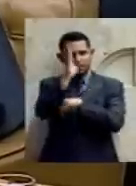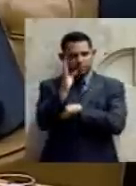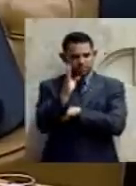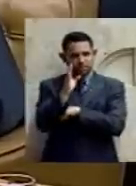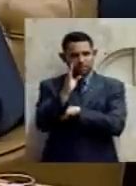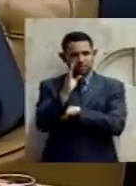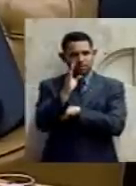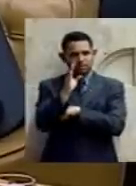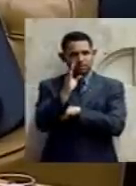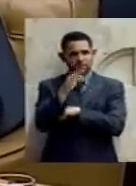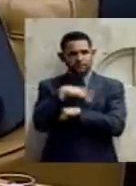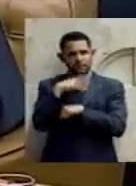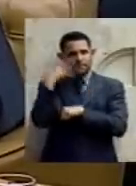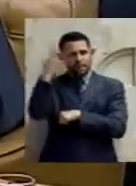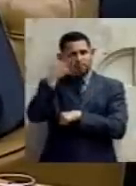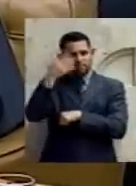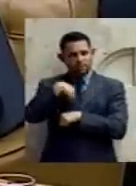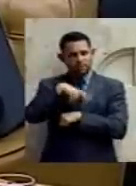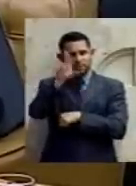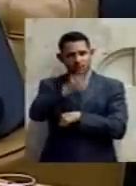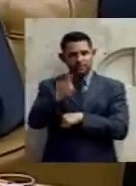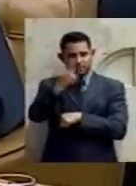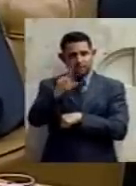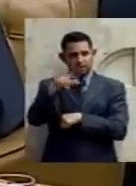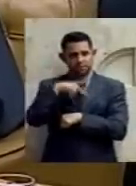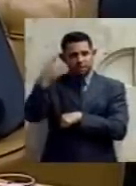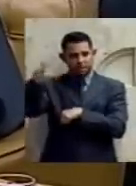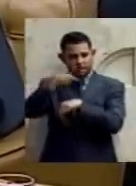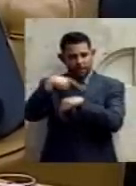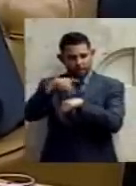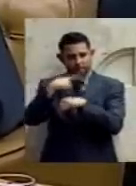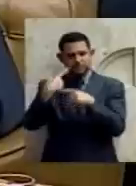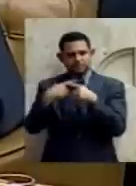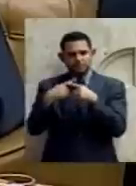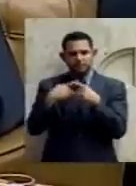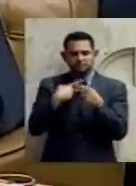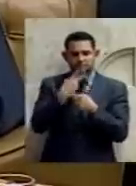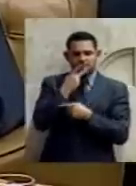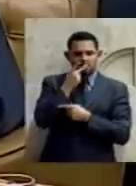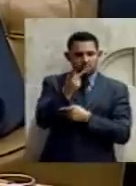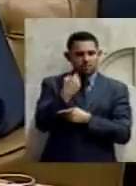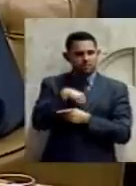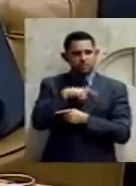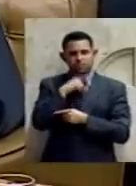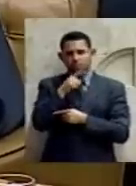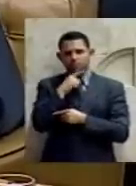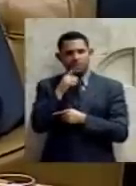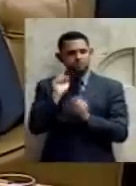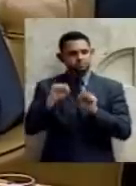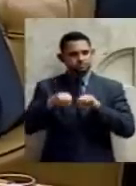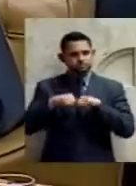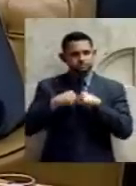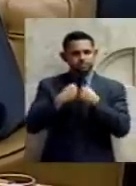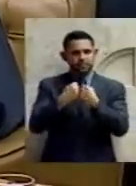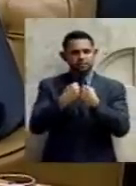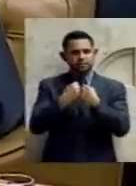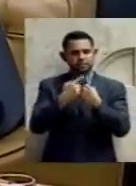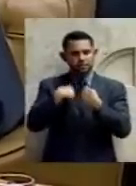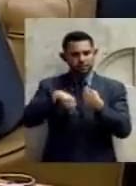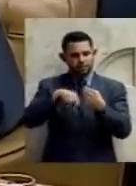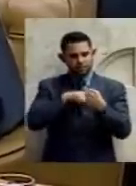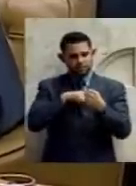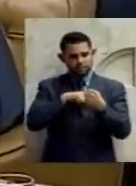aula inaugural na Universidade de Freiburg, não deixou dúvidas de que a seara política não é infensa à incidência das